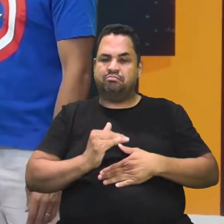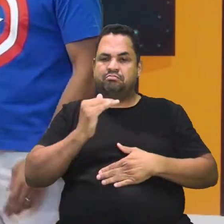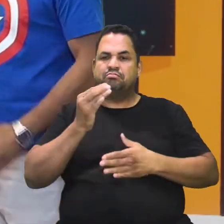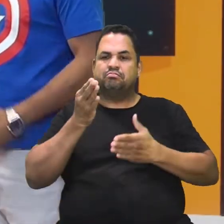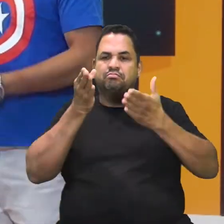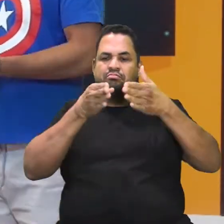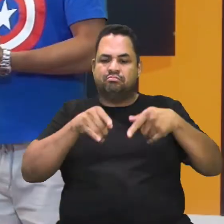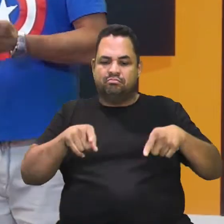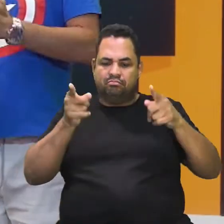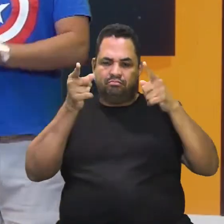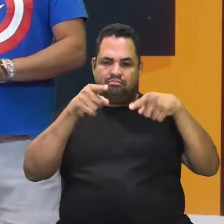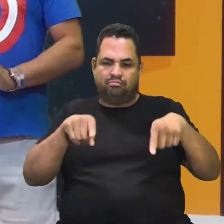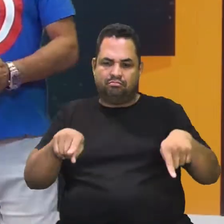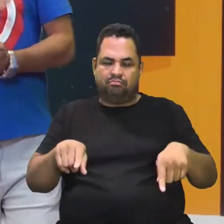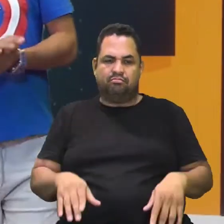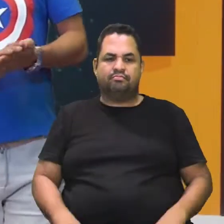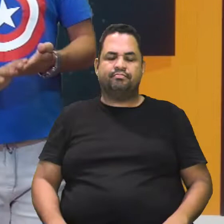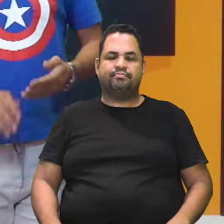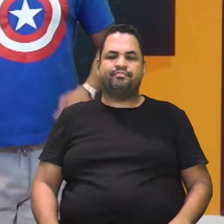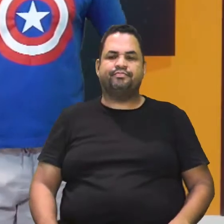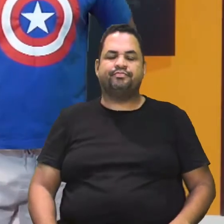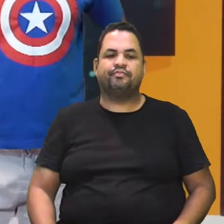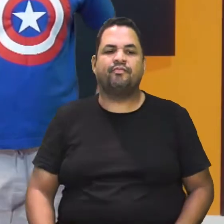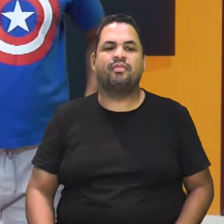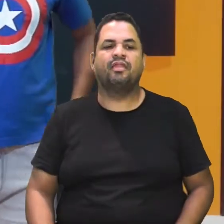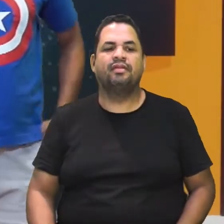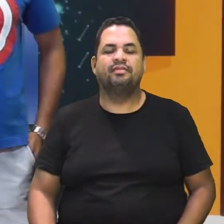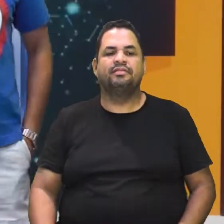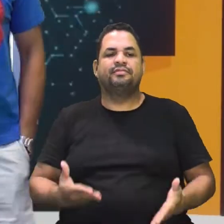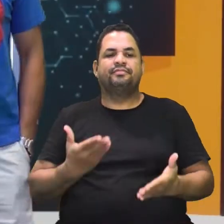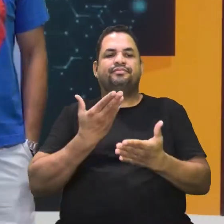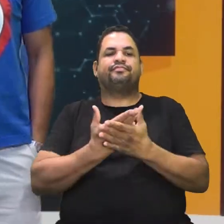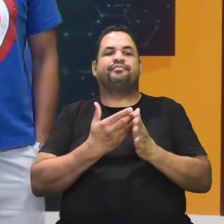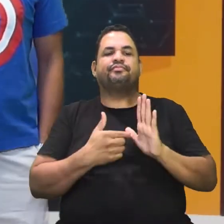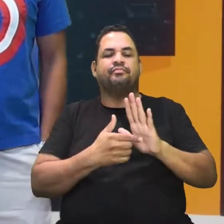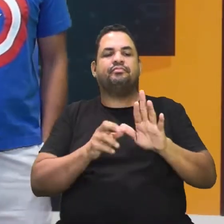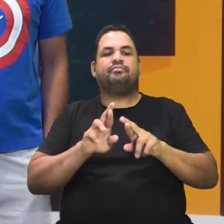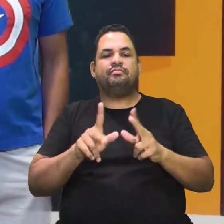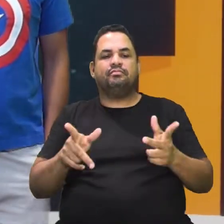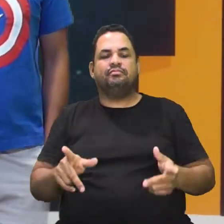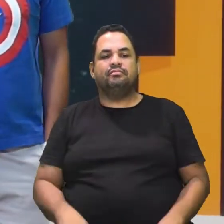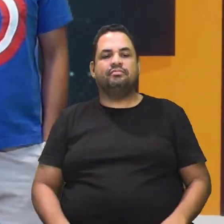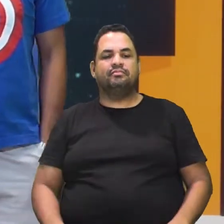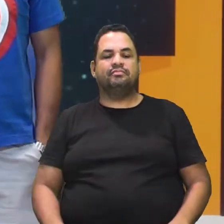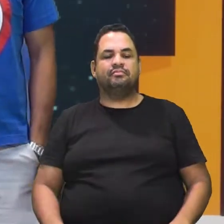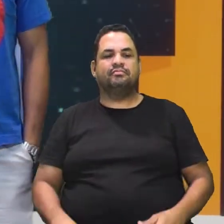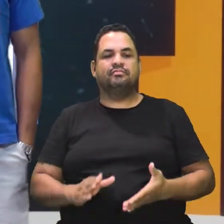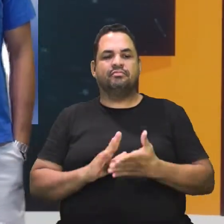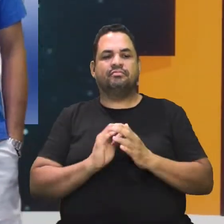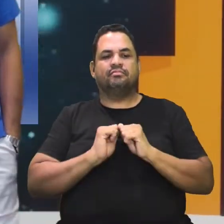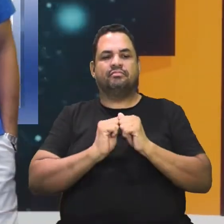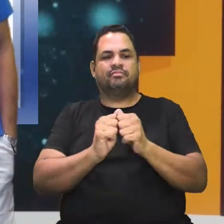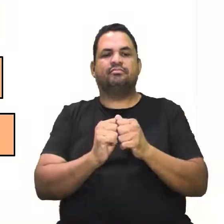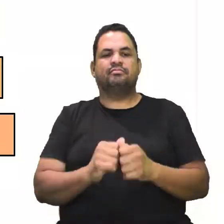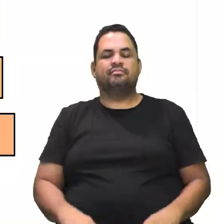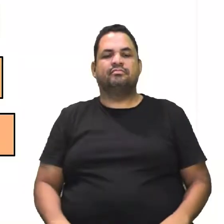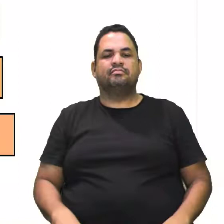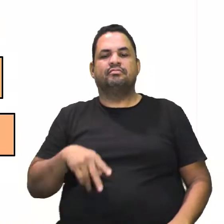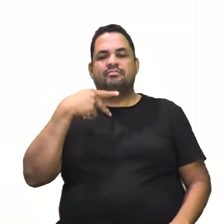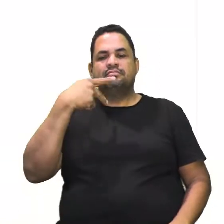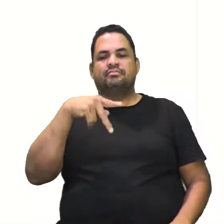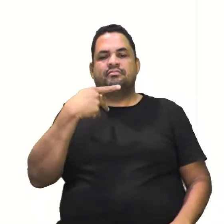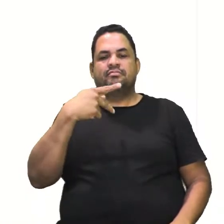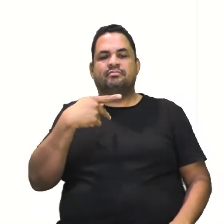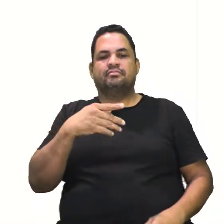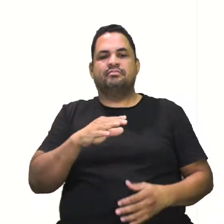lembro que você colocou. Isso mesmo. Parece, mas não é. E é nessa aula que a gente mostra a diferença para vocês. Vamos junto então, olha lá.